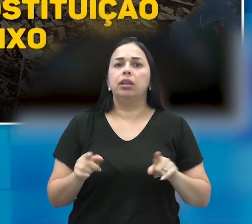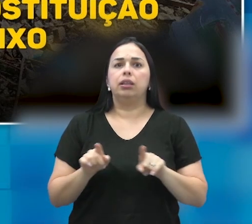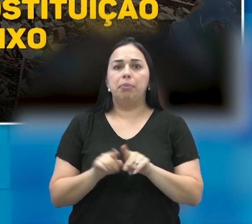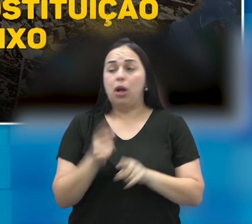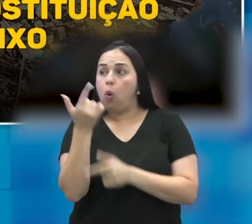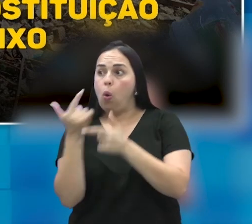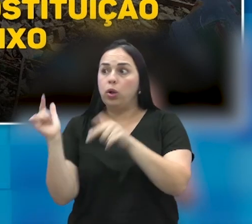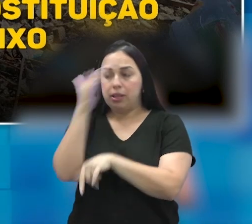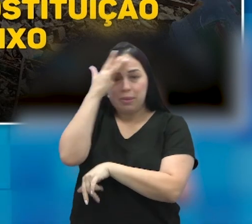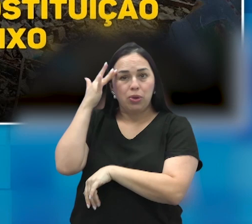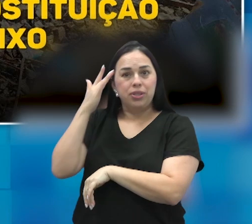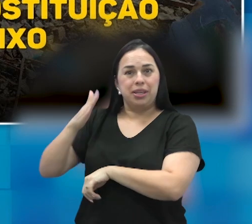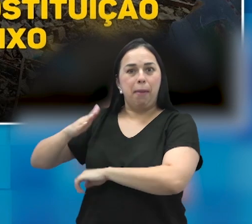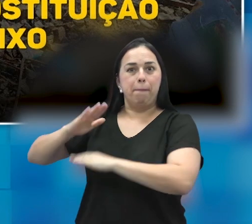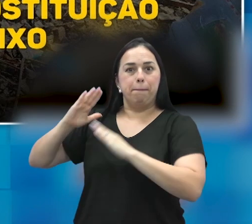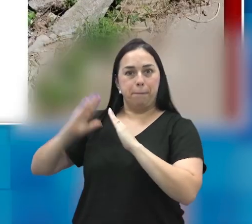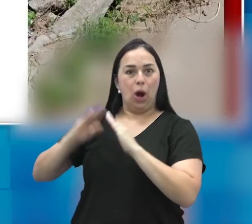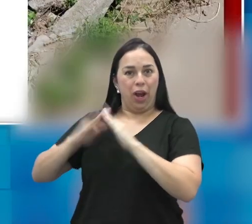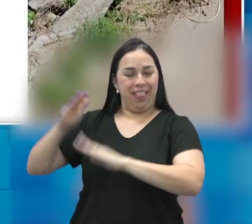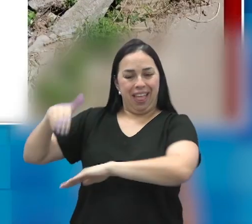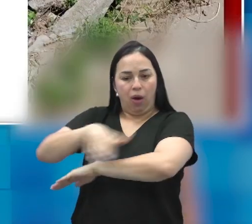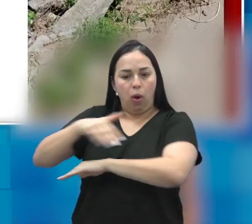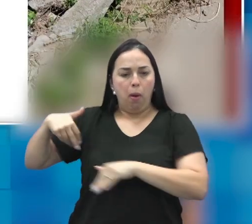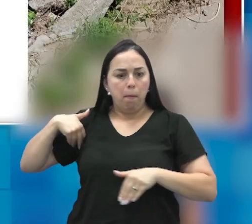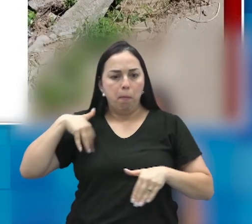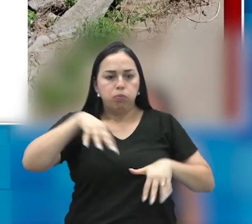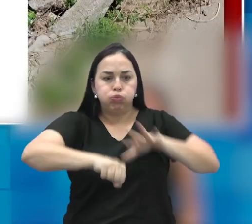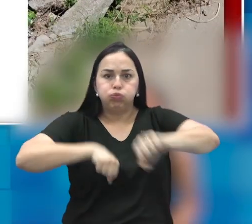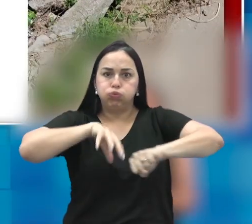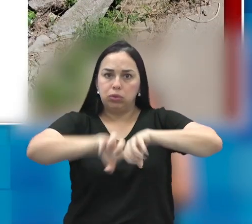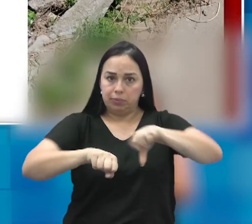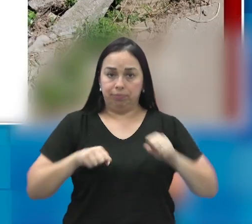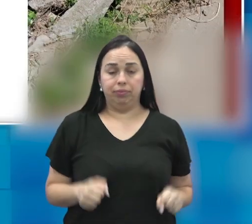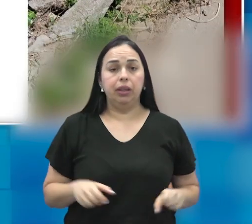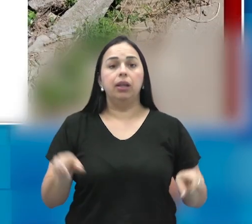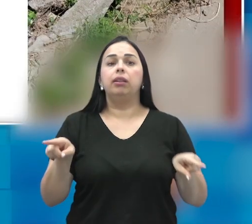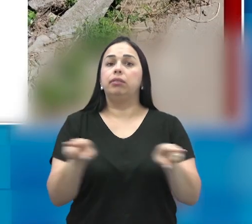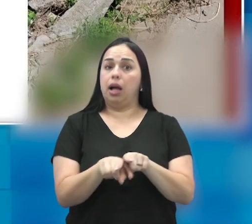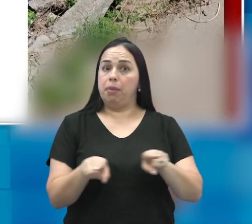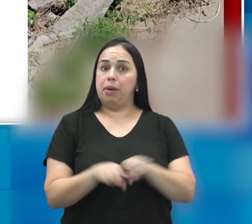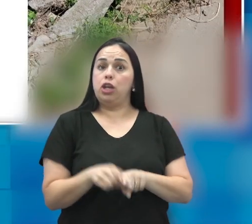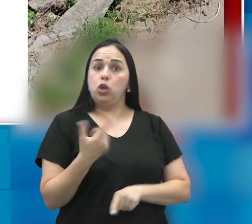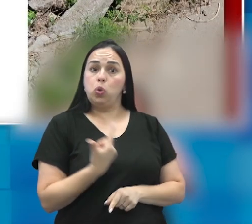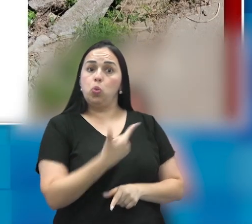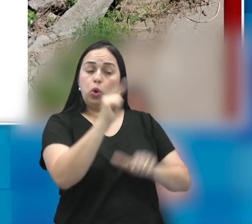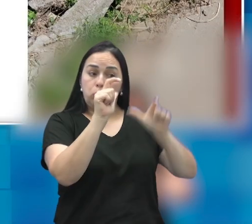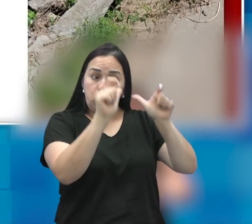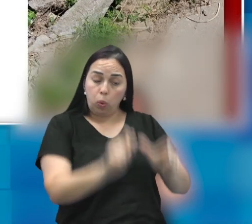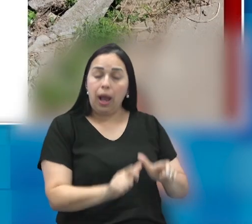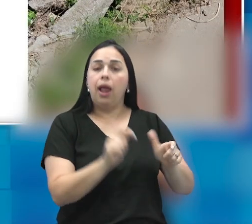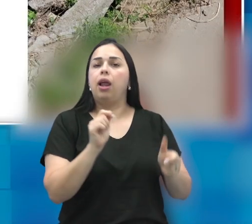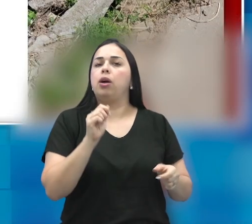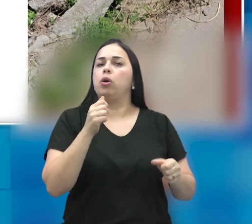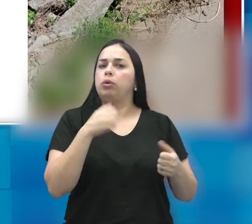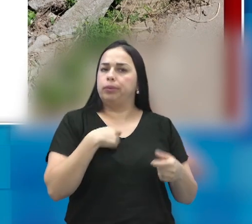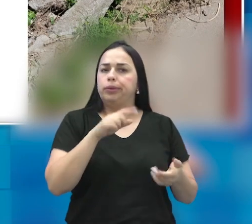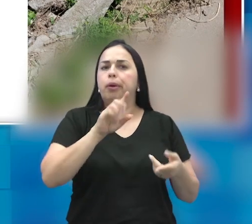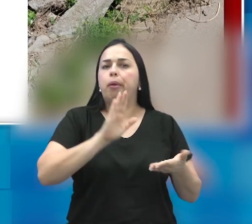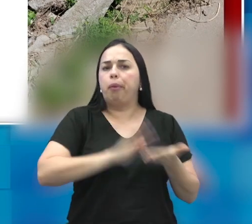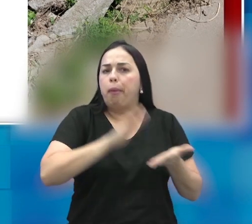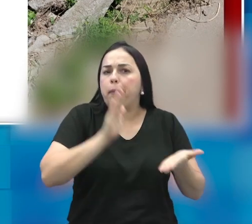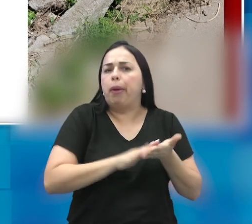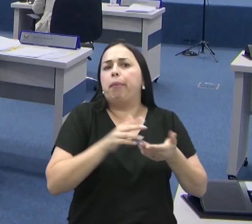atraído moradores de rua e criminosos. Amélia também cobrou serviços de manutenção em outros pontos da cidade, como o bairro